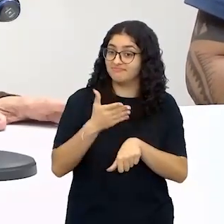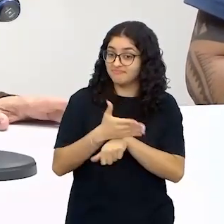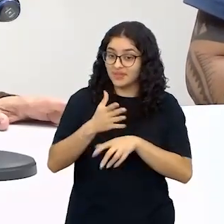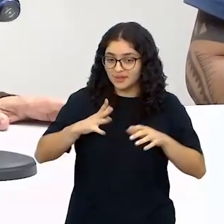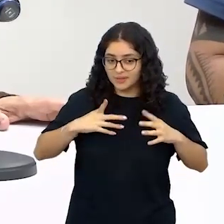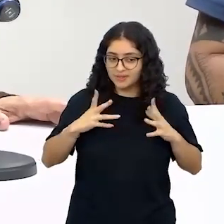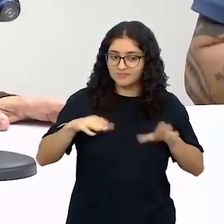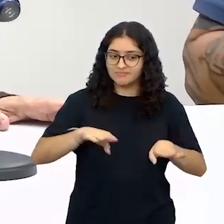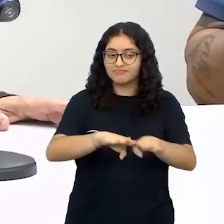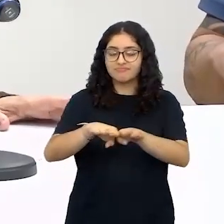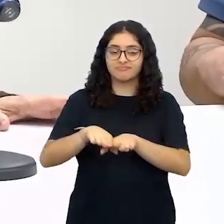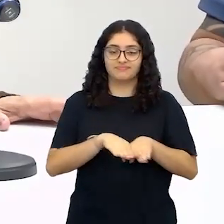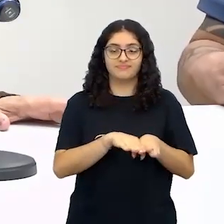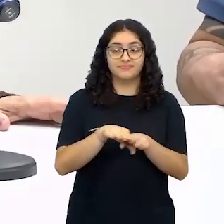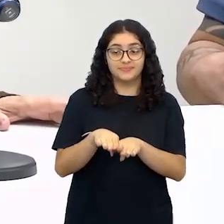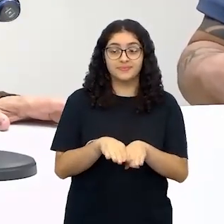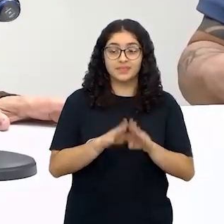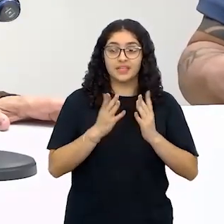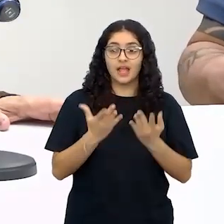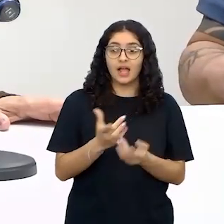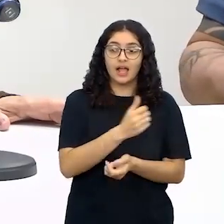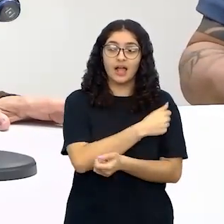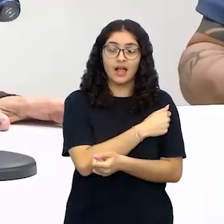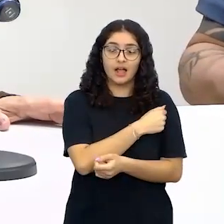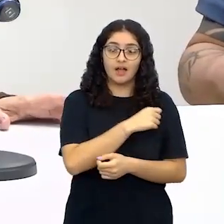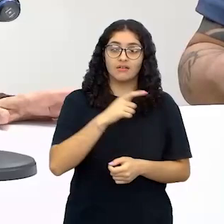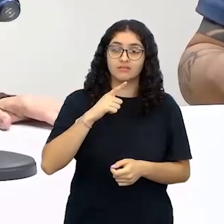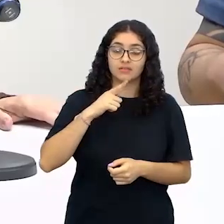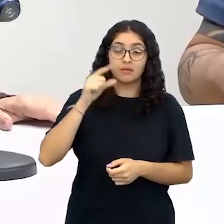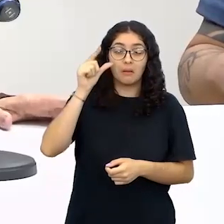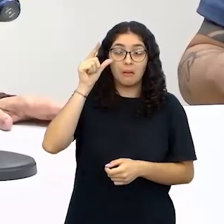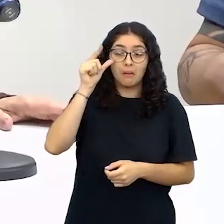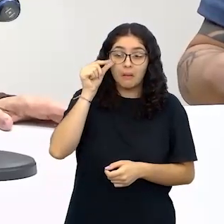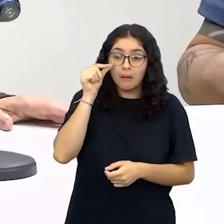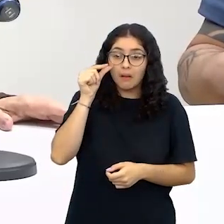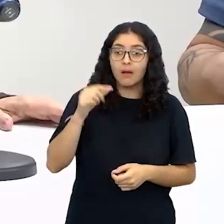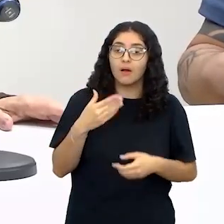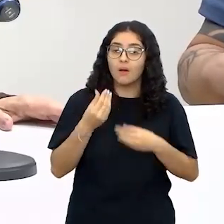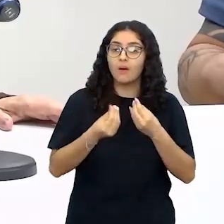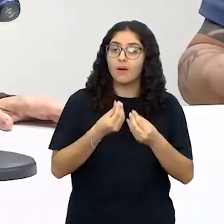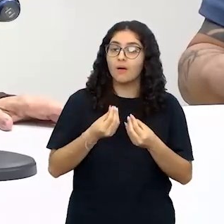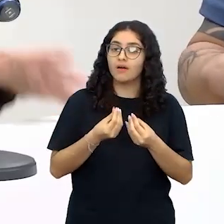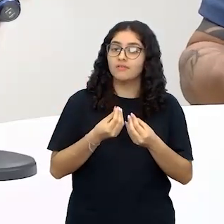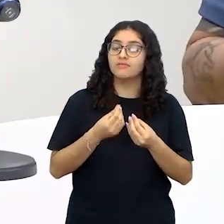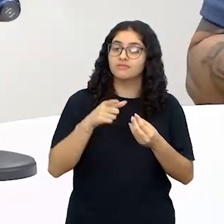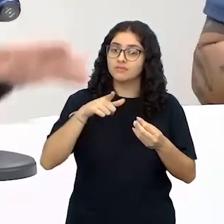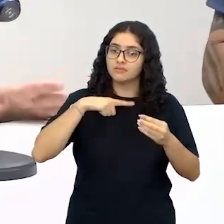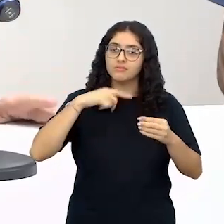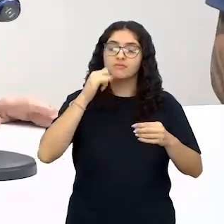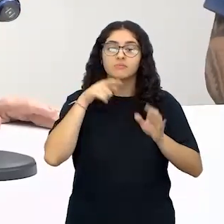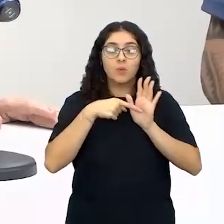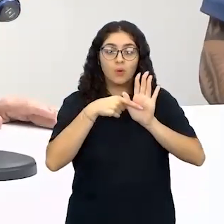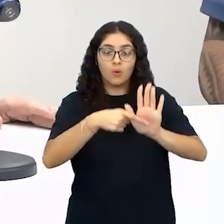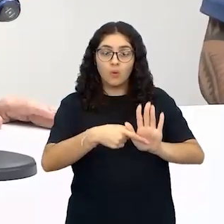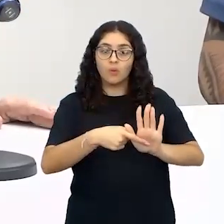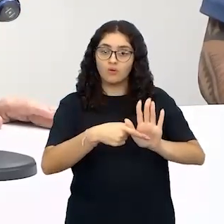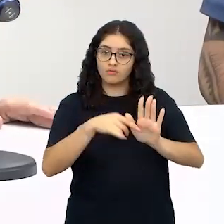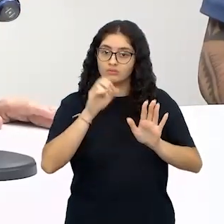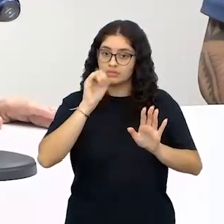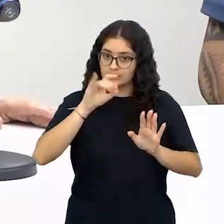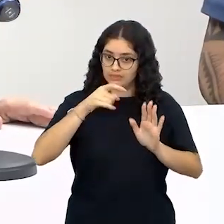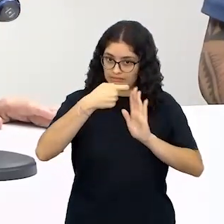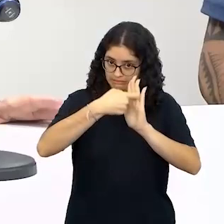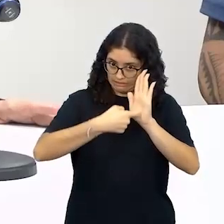Então, o aluno tem baixa visão, traz um pouco mais ampliado para a classe toda, se você vai trazer um